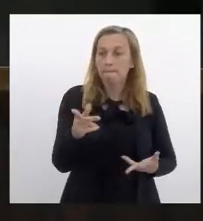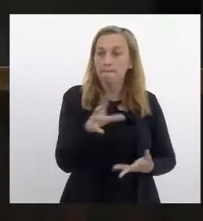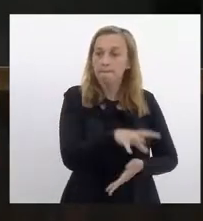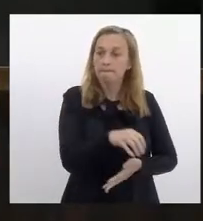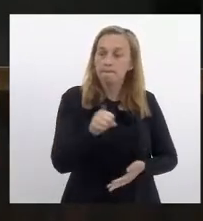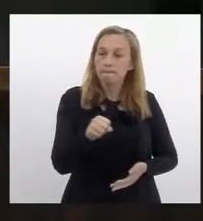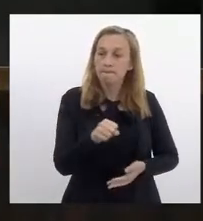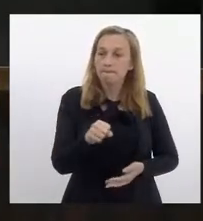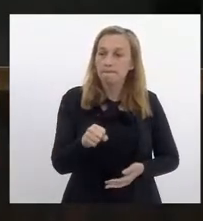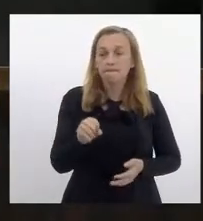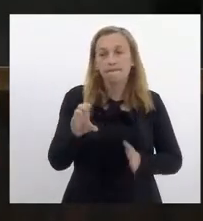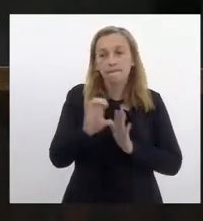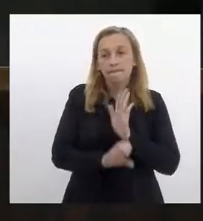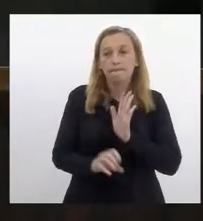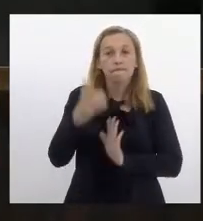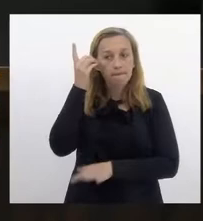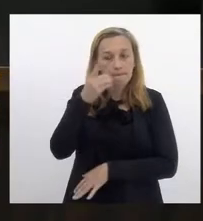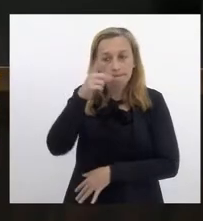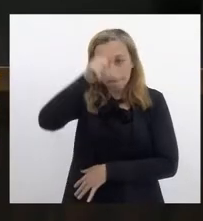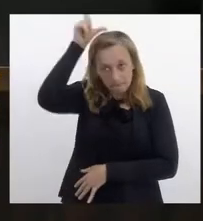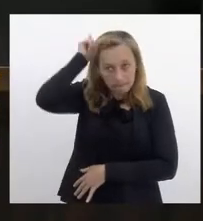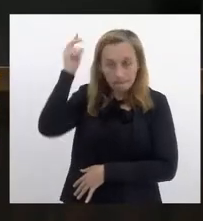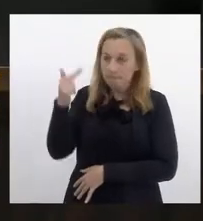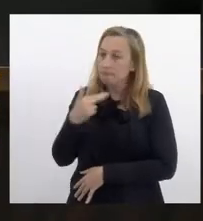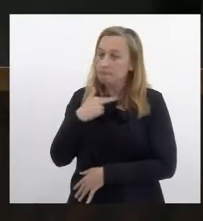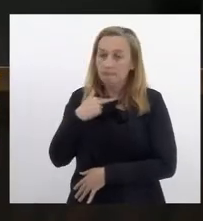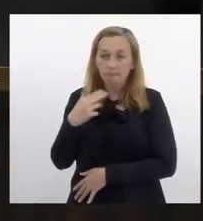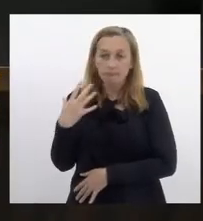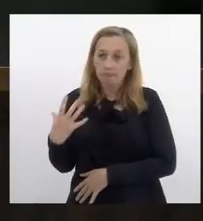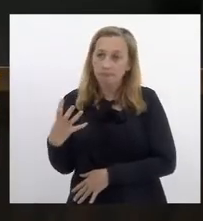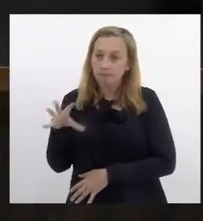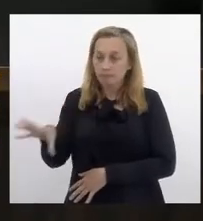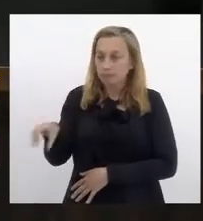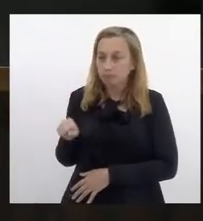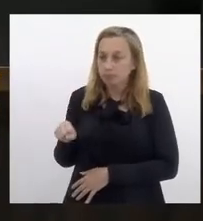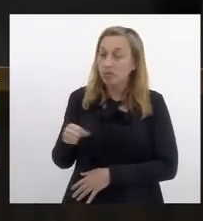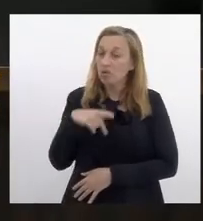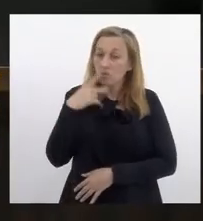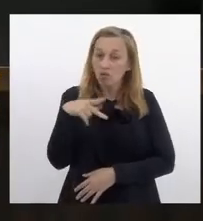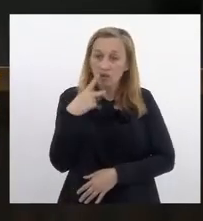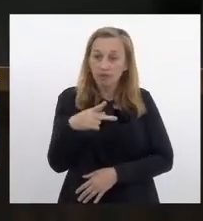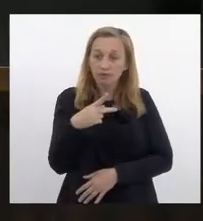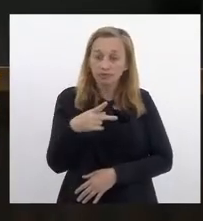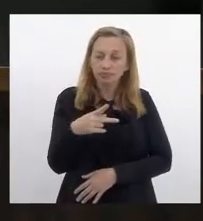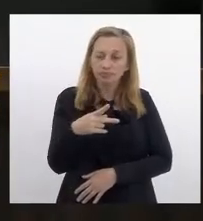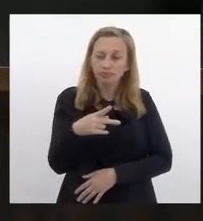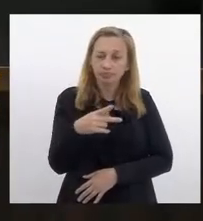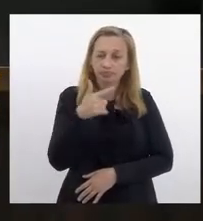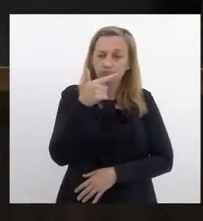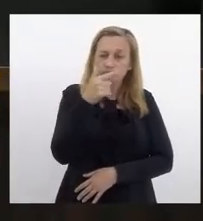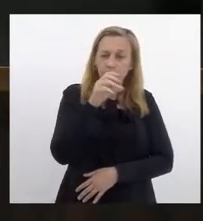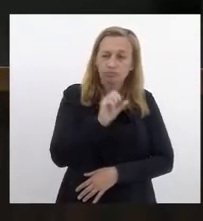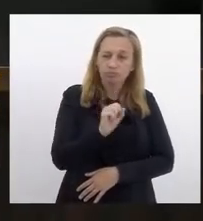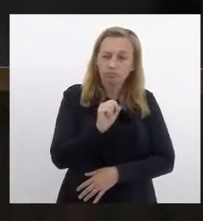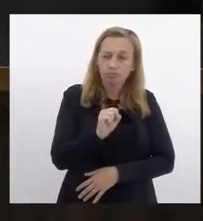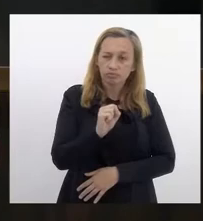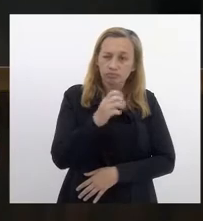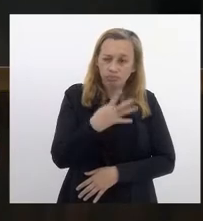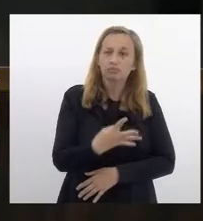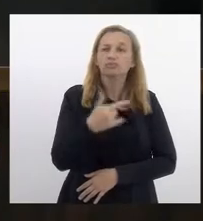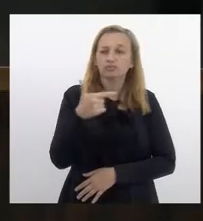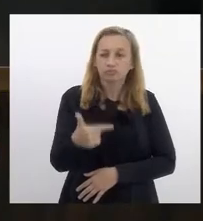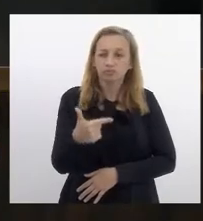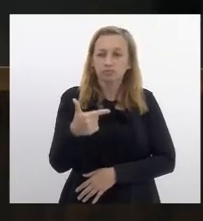a emenda do deputado Luiz, porque nem deve pegar, porque Vossa Excelência, eu falei da 40. do 82... 42.